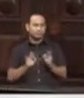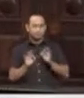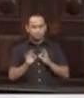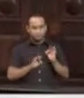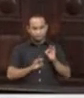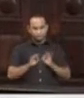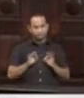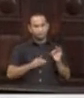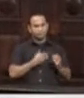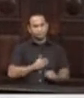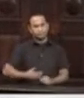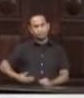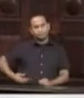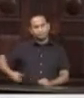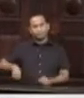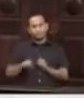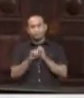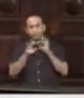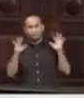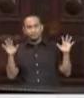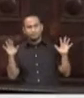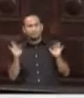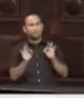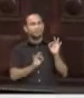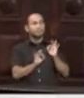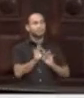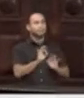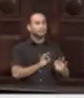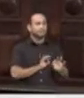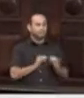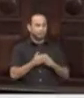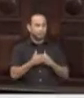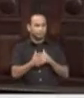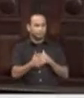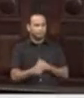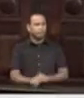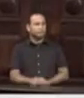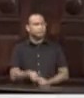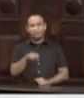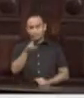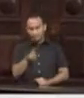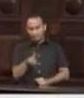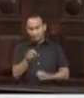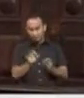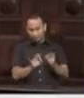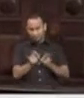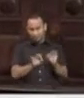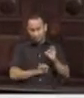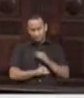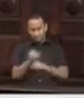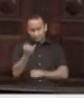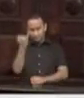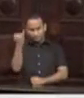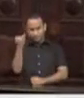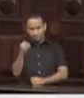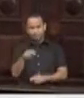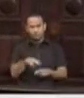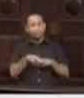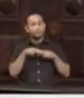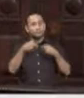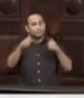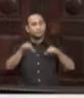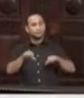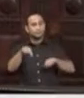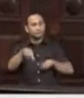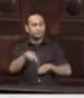governança, transparência, controle e acompanhamento. Esse é um projeto fundamental para a crise do